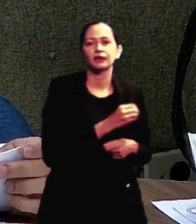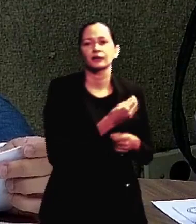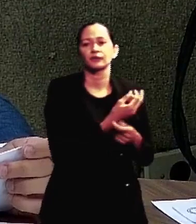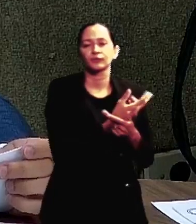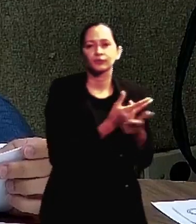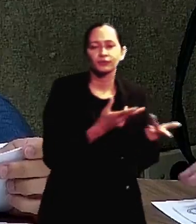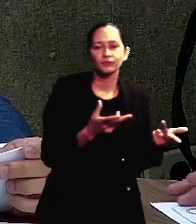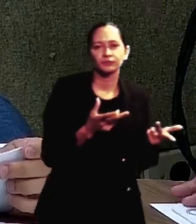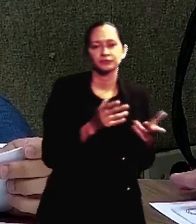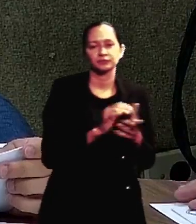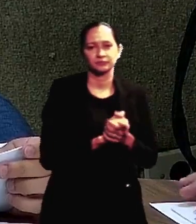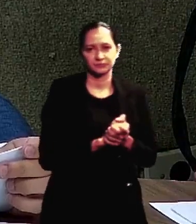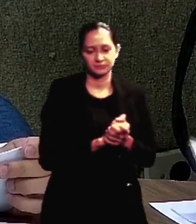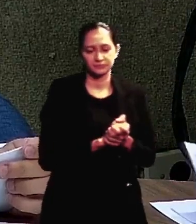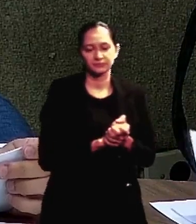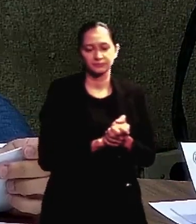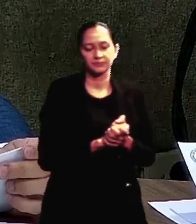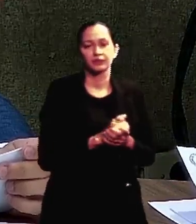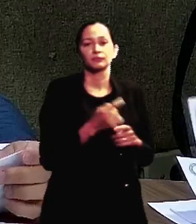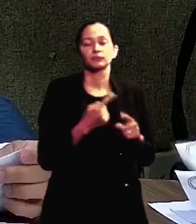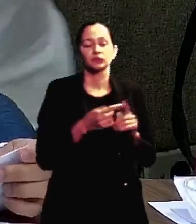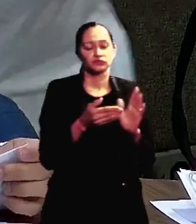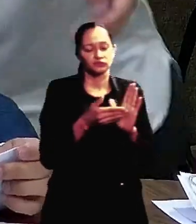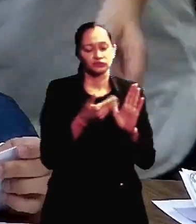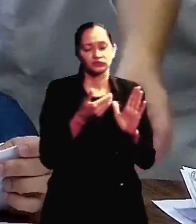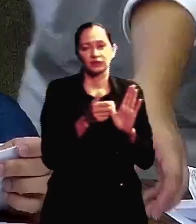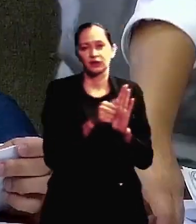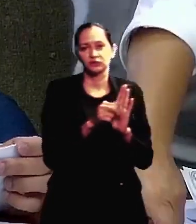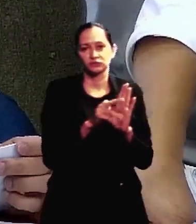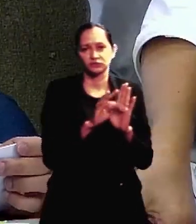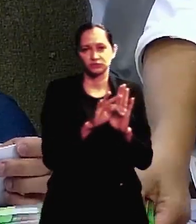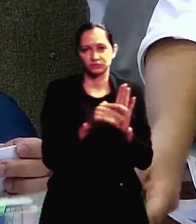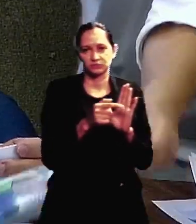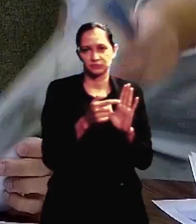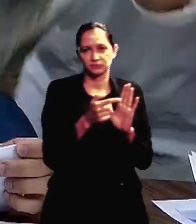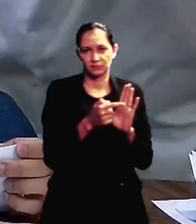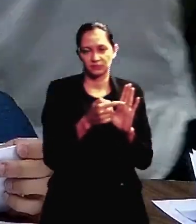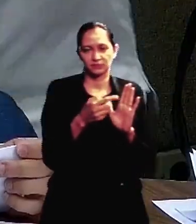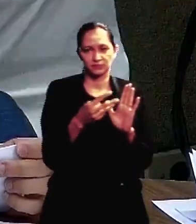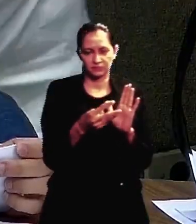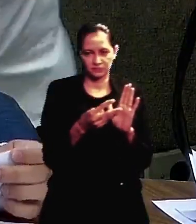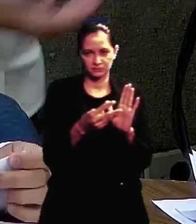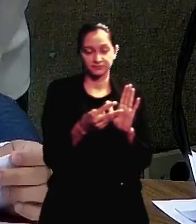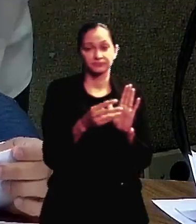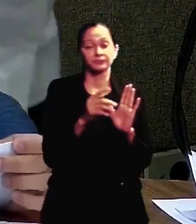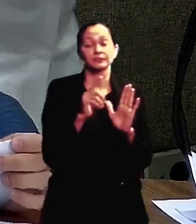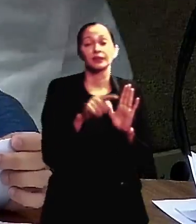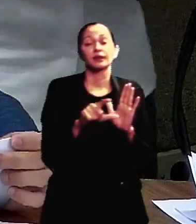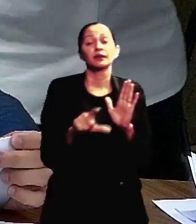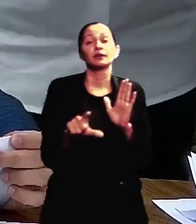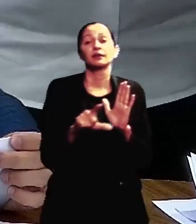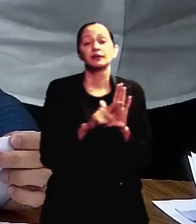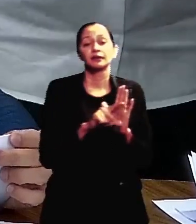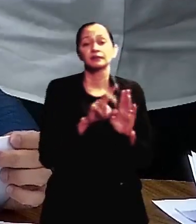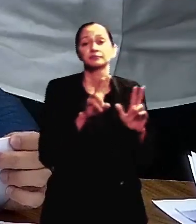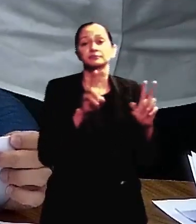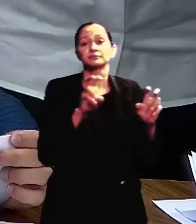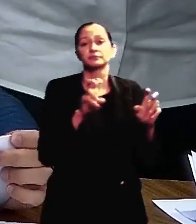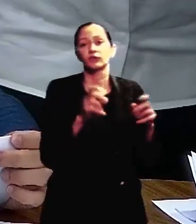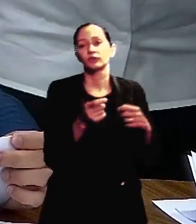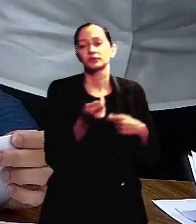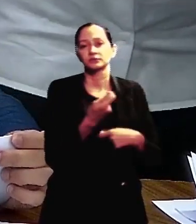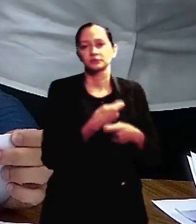relação à revogação do artigo 73 dessa lei, essa lei que é justamente a lei que trata da